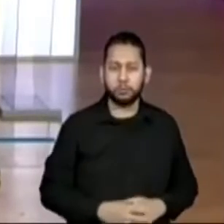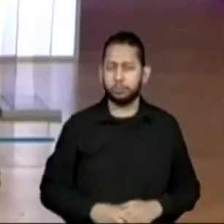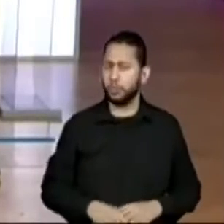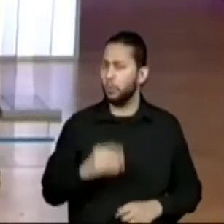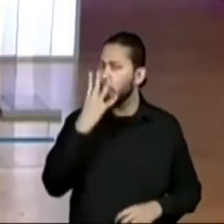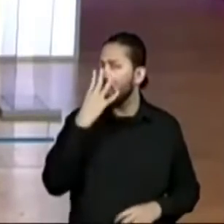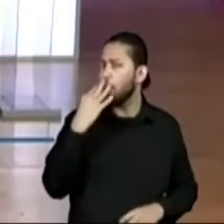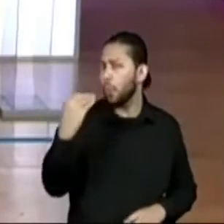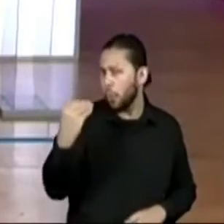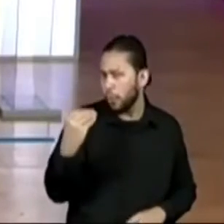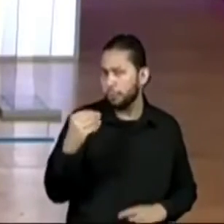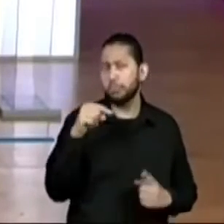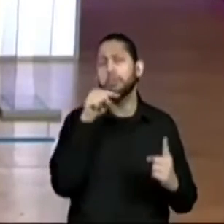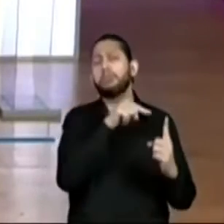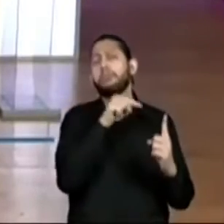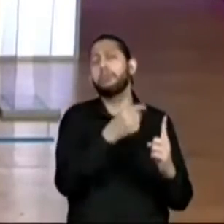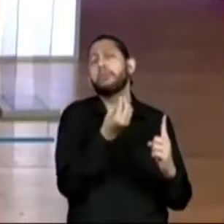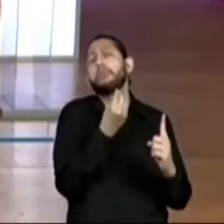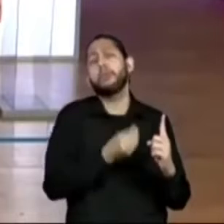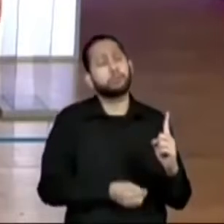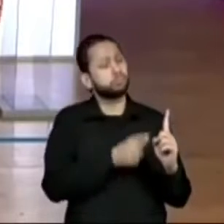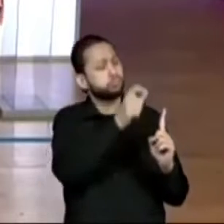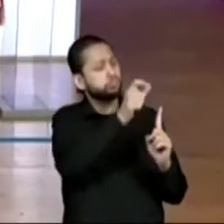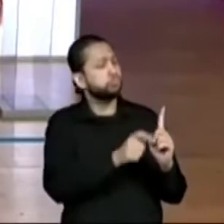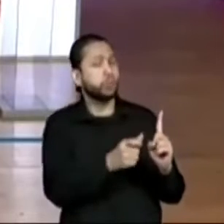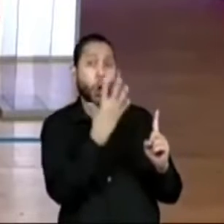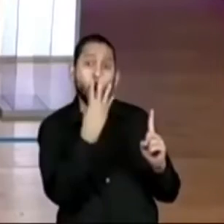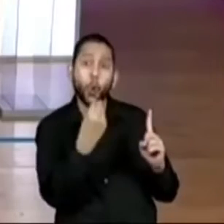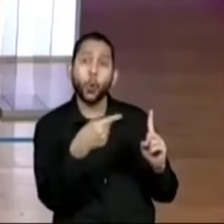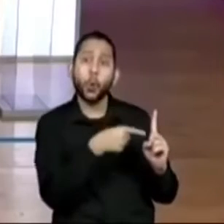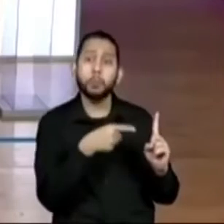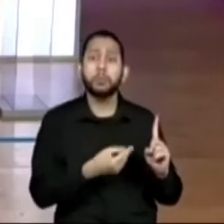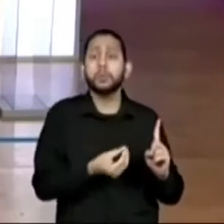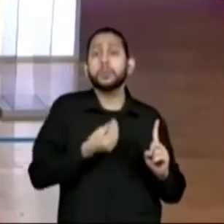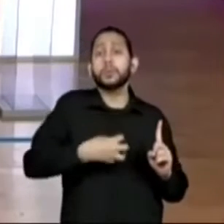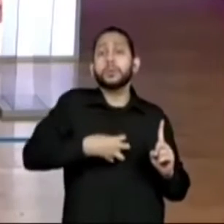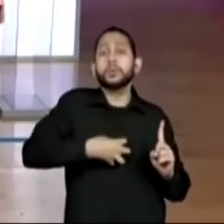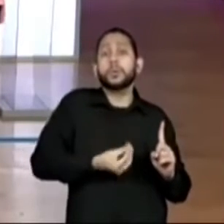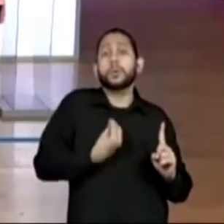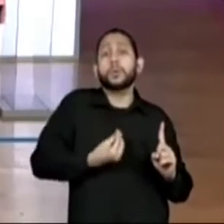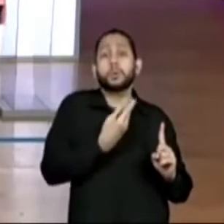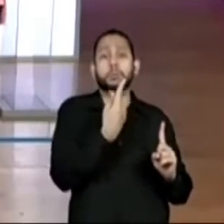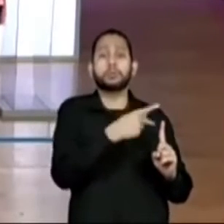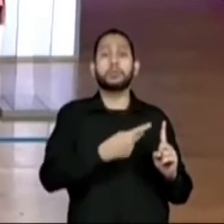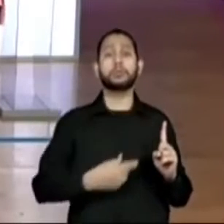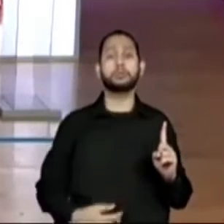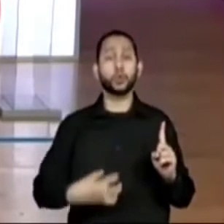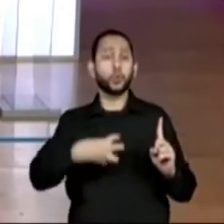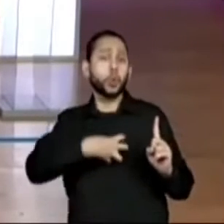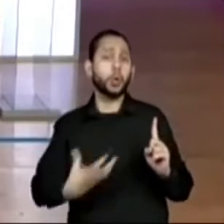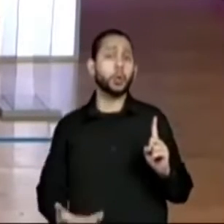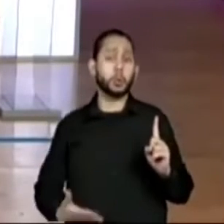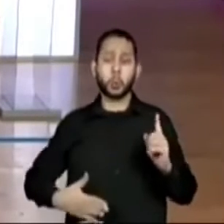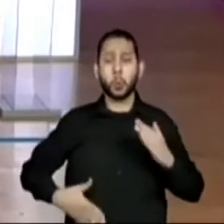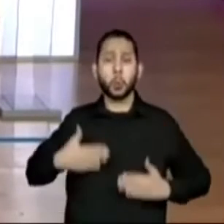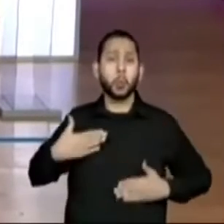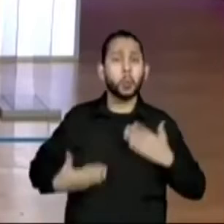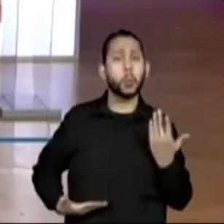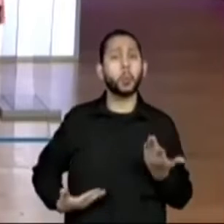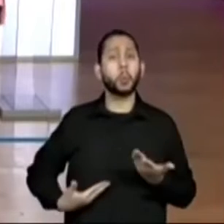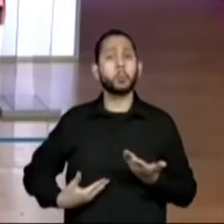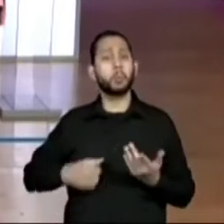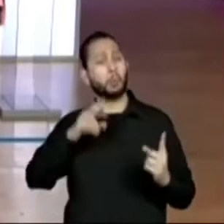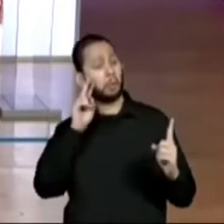E aí, pessoal, mandem aí pra gente no chat as características do lobo mau, tá? Que é esse personagem que